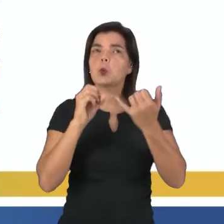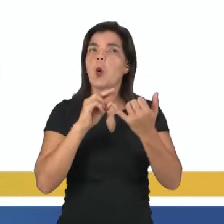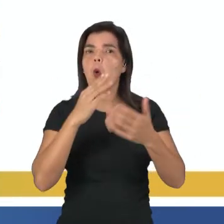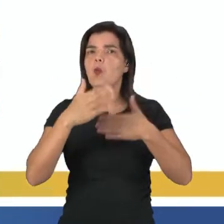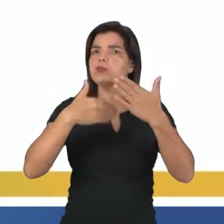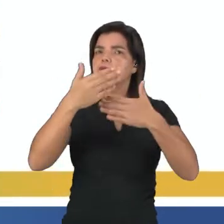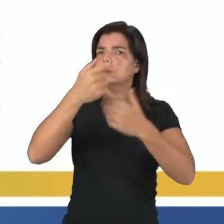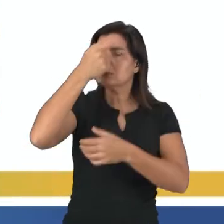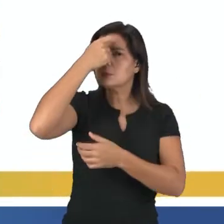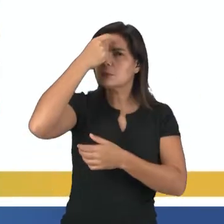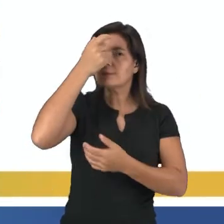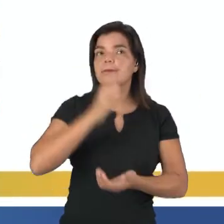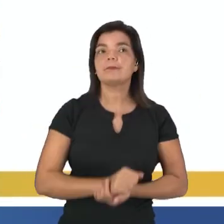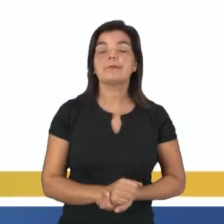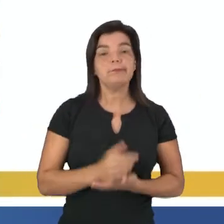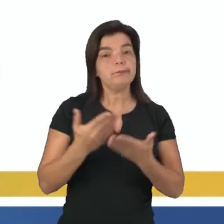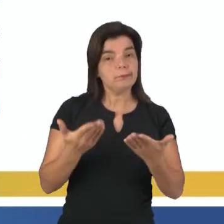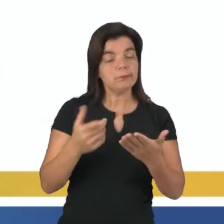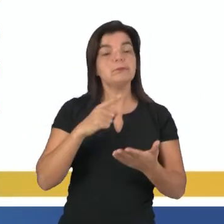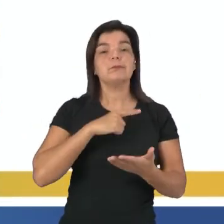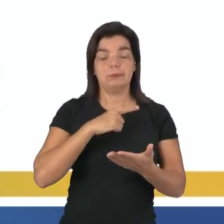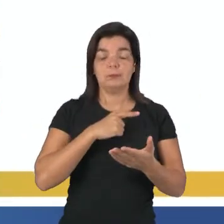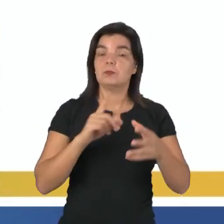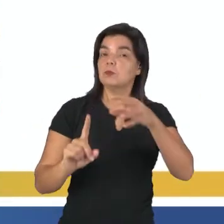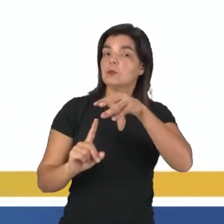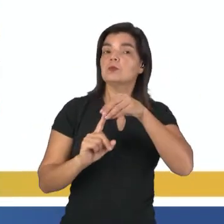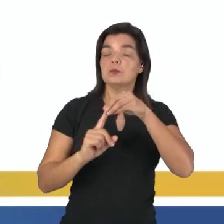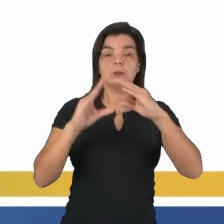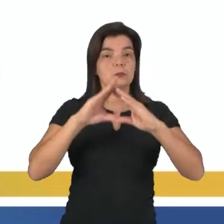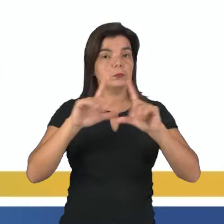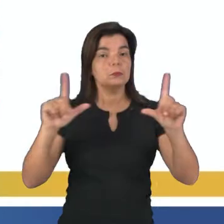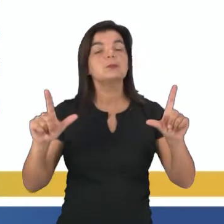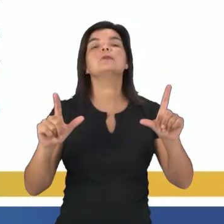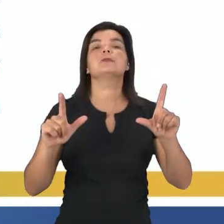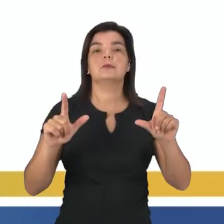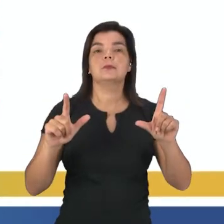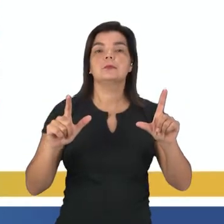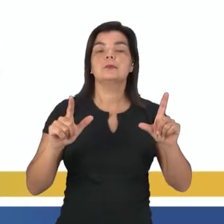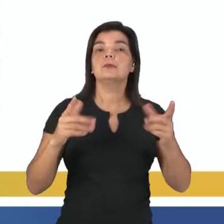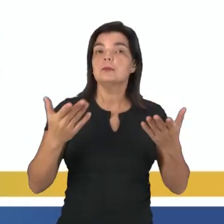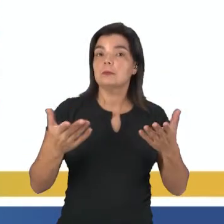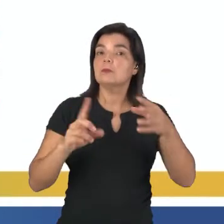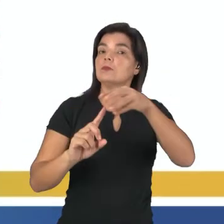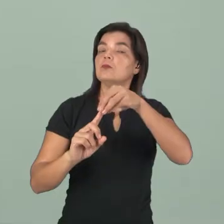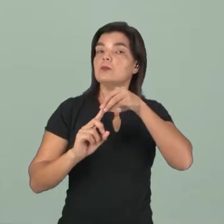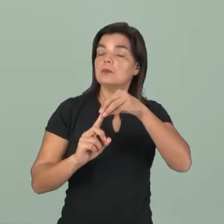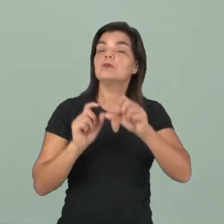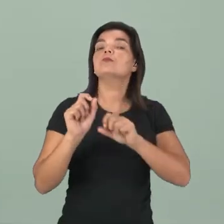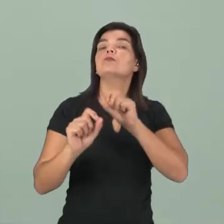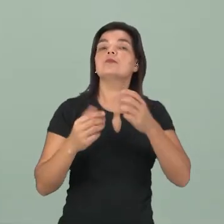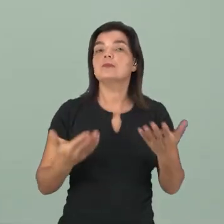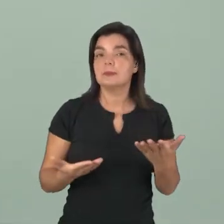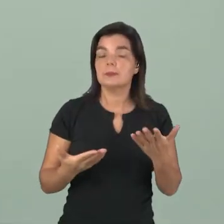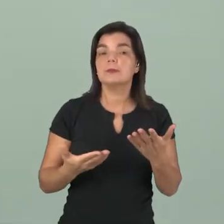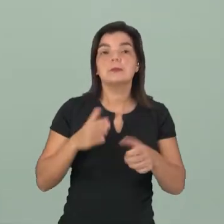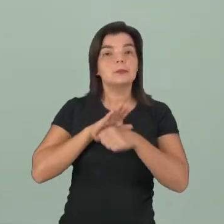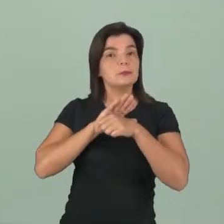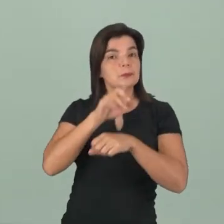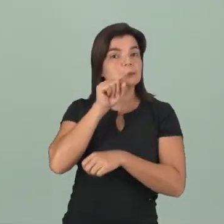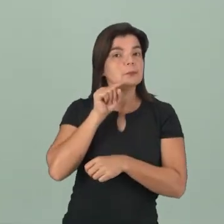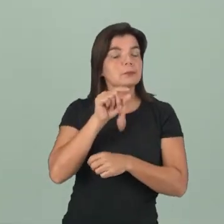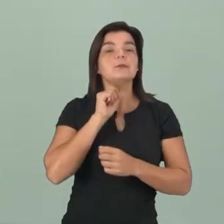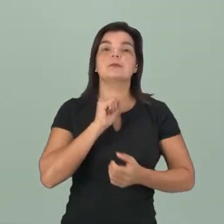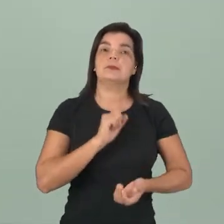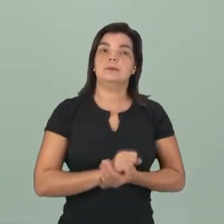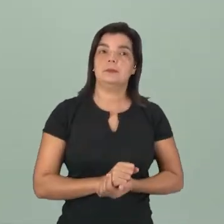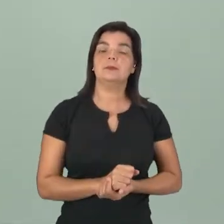desenvolver o intelecto, né? Então, eu tenho que ter um objetivo claro, né? Então, esse objetivo vai ajudar